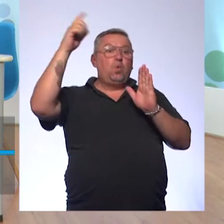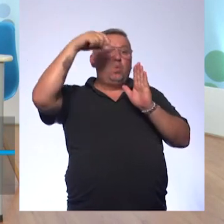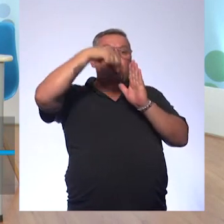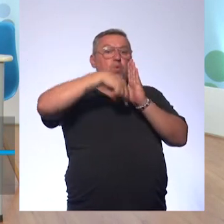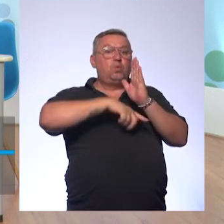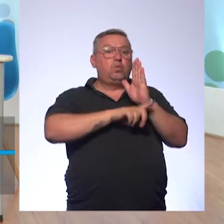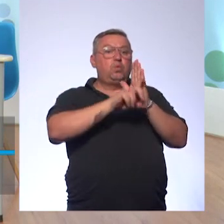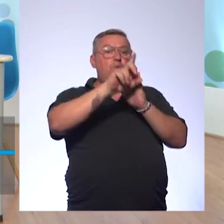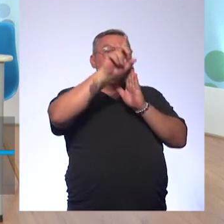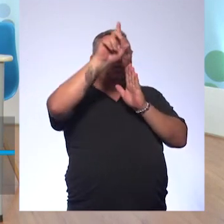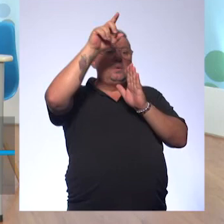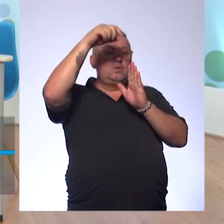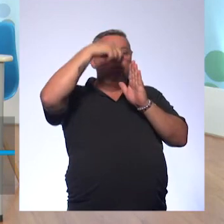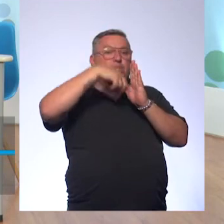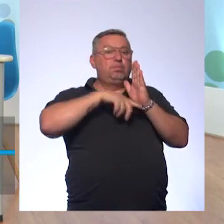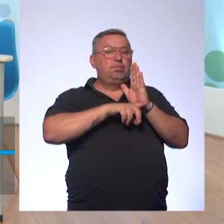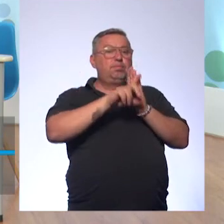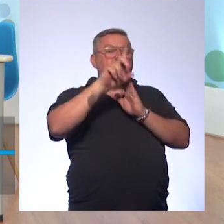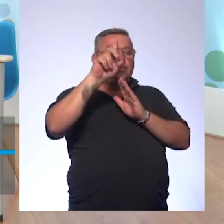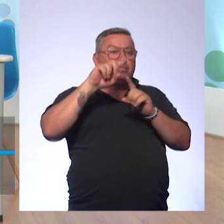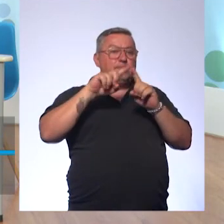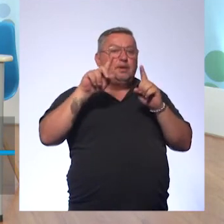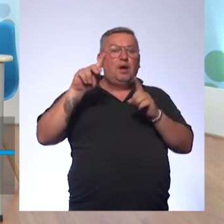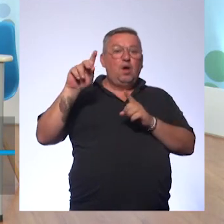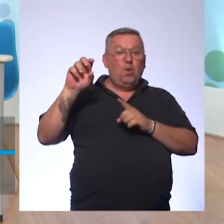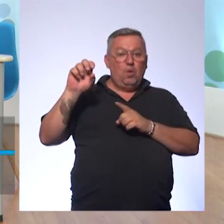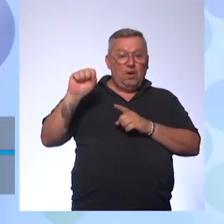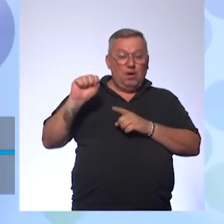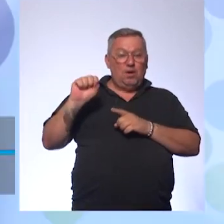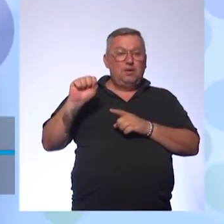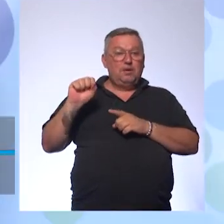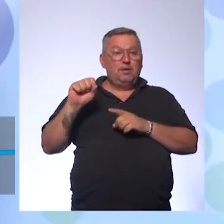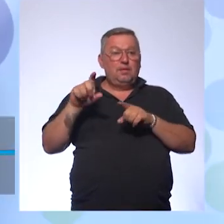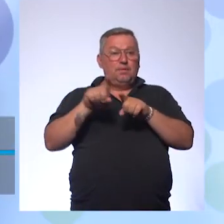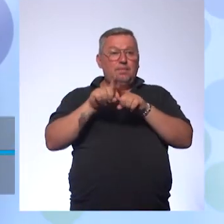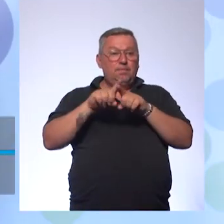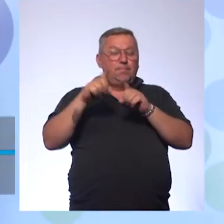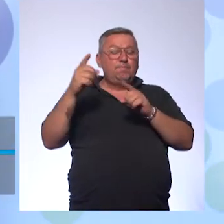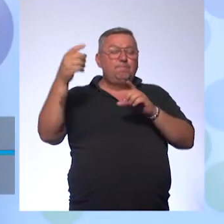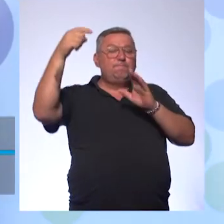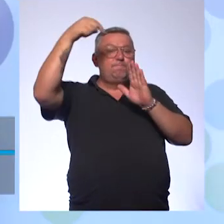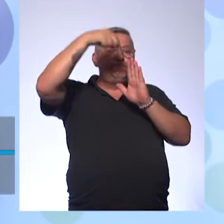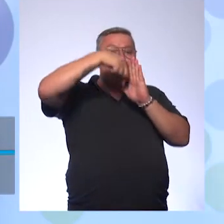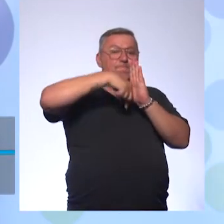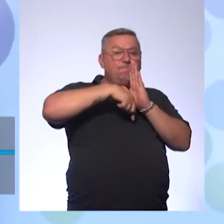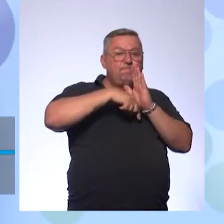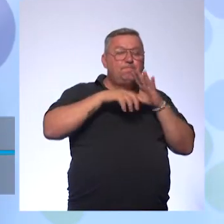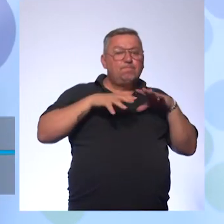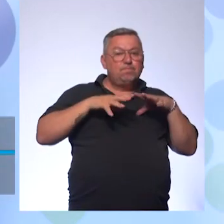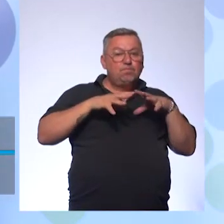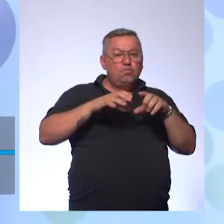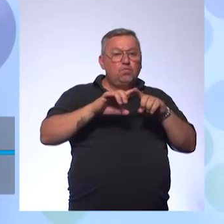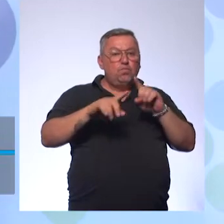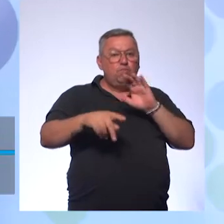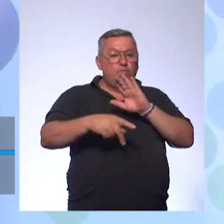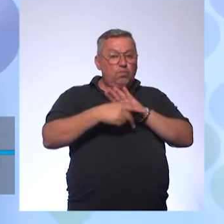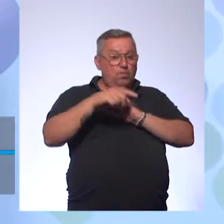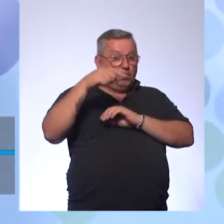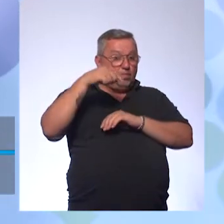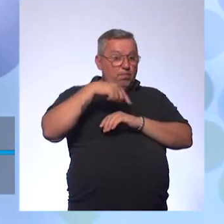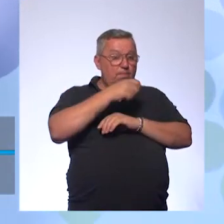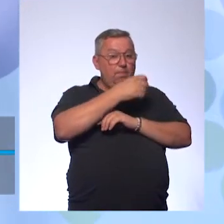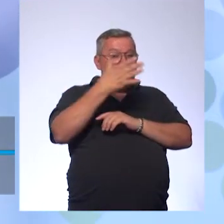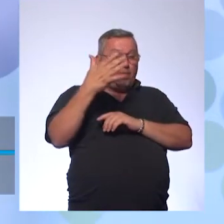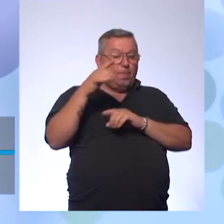lá, anota. Professor, isso aqui é um líquen, anota. Então, eu falava, gente, imagina, em uma árvore você encontra 15, 16 seres vivos